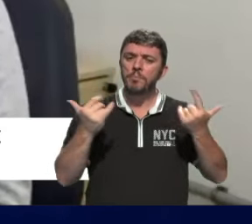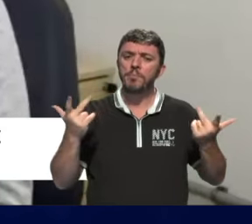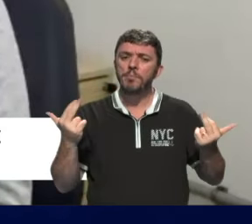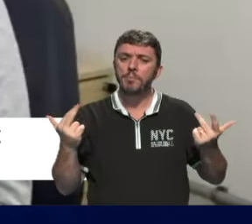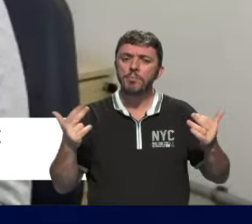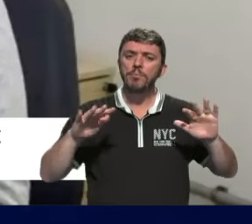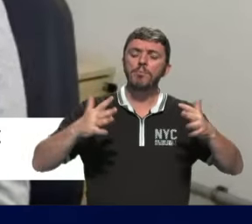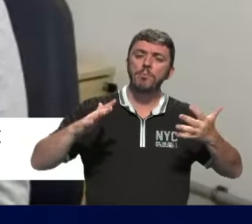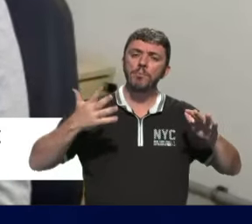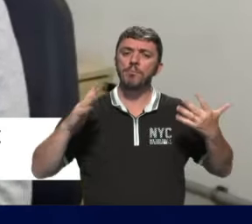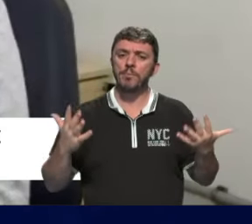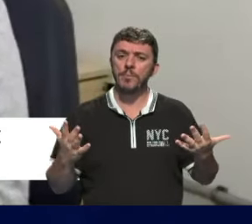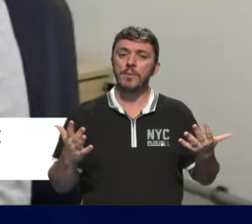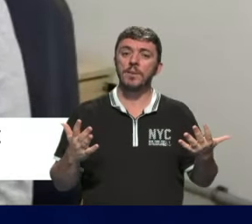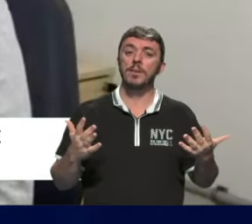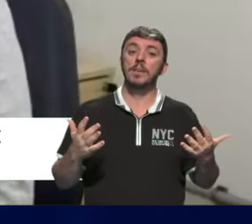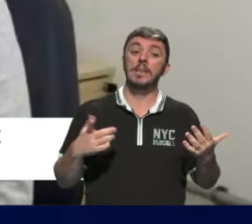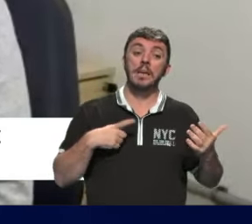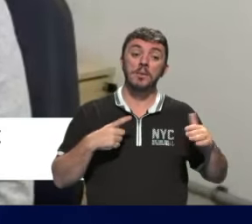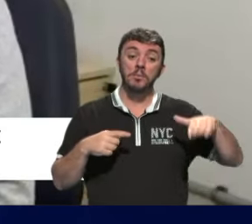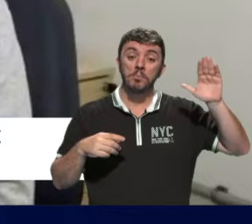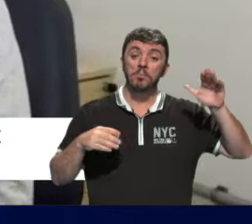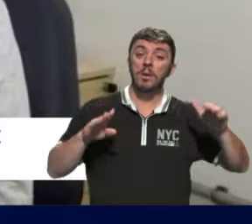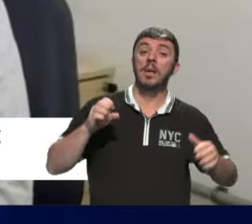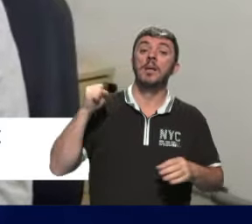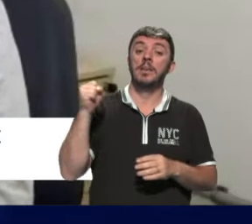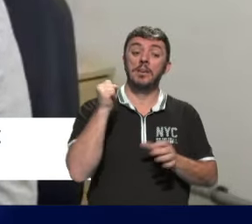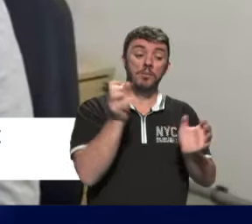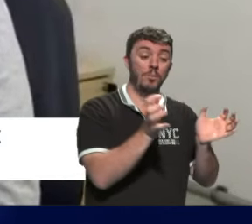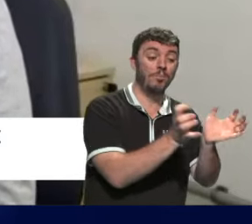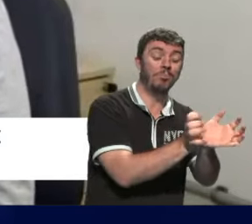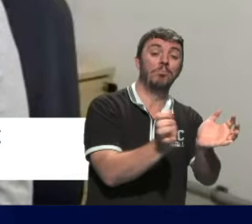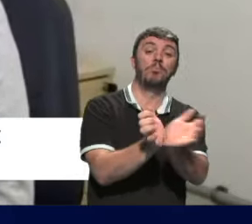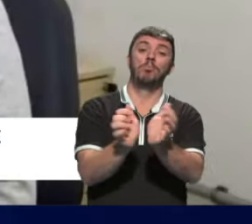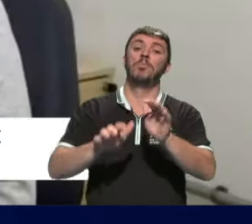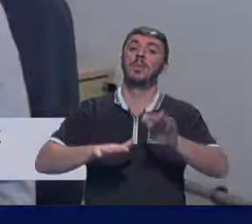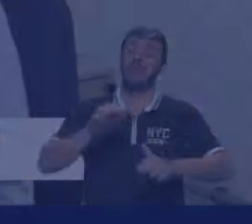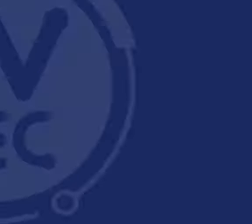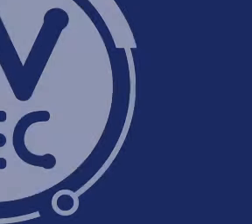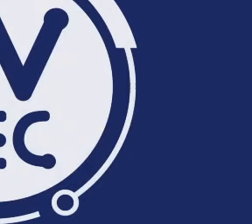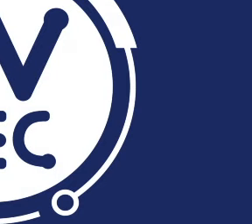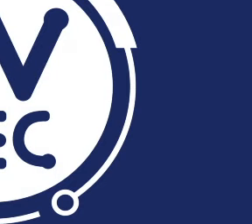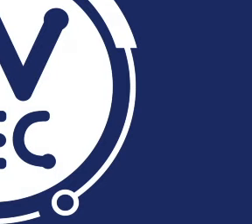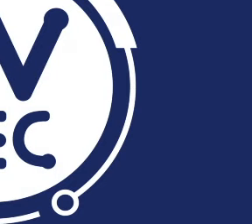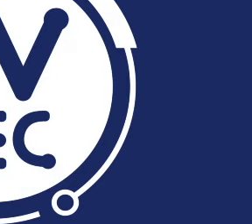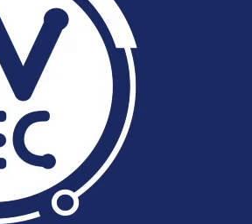agravante em alguns casos, alguns grupos, né? Ela pode se tornar muito grave.